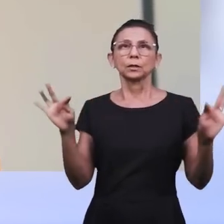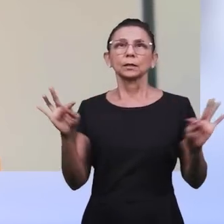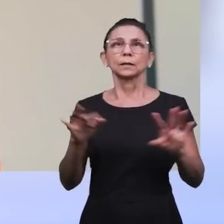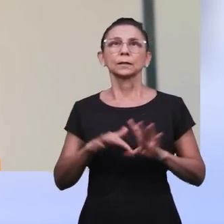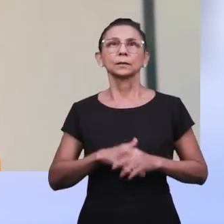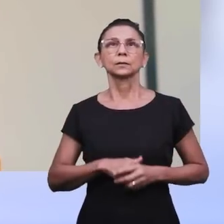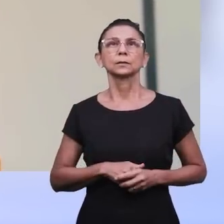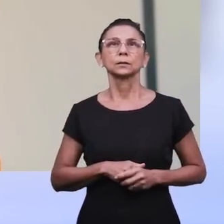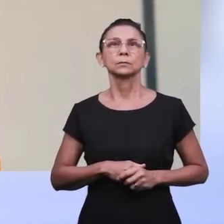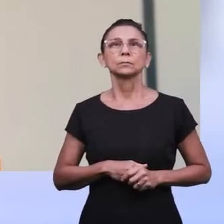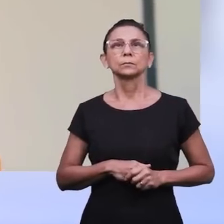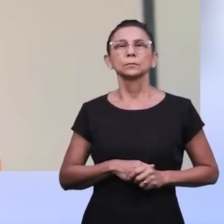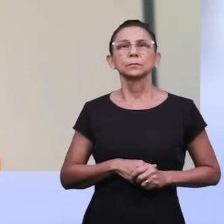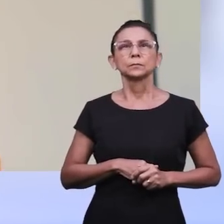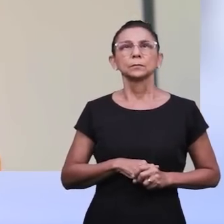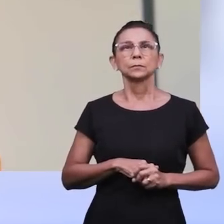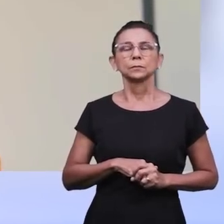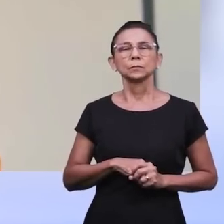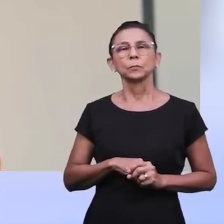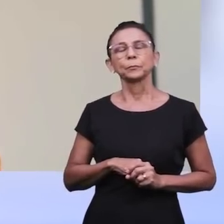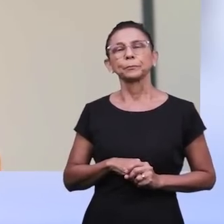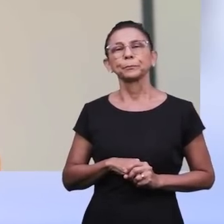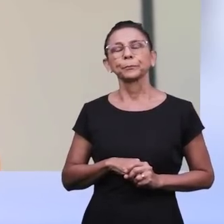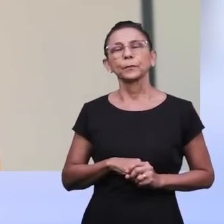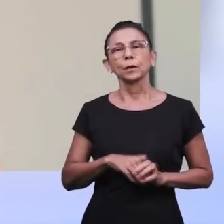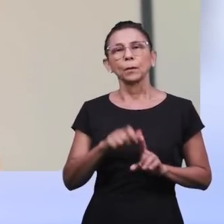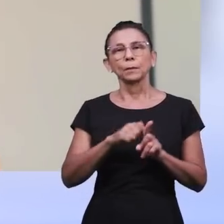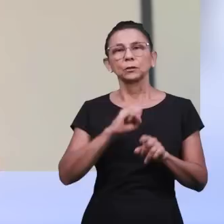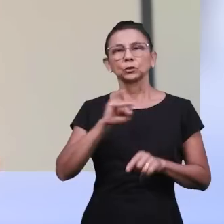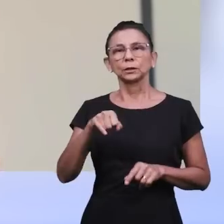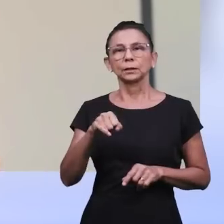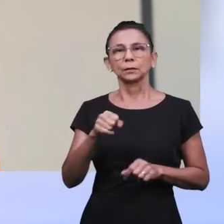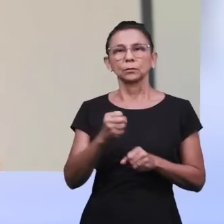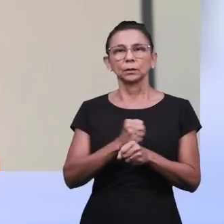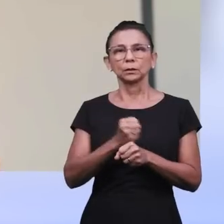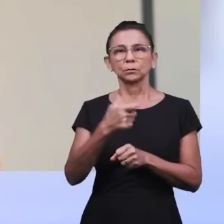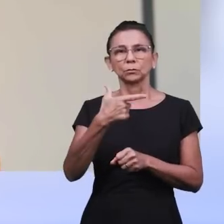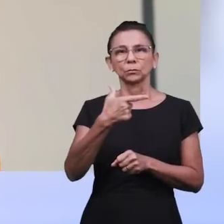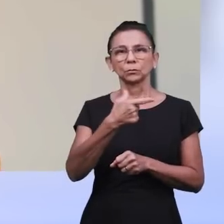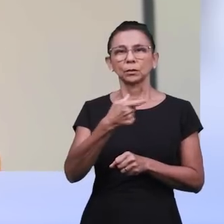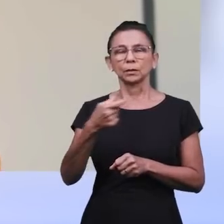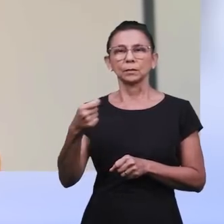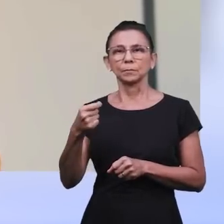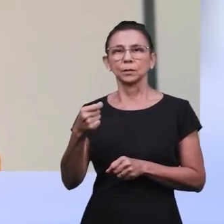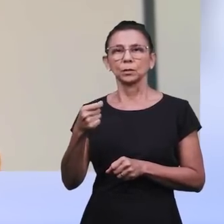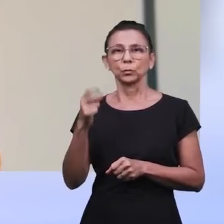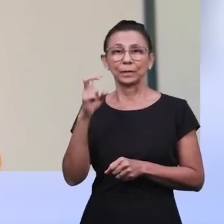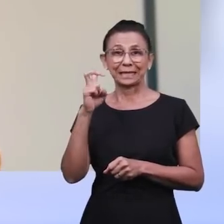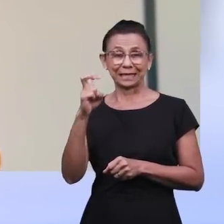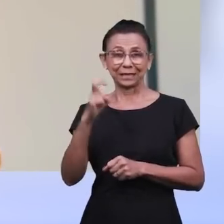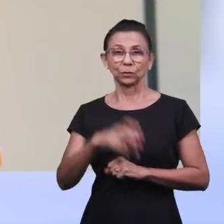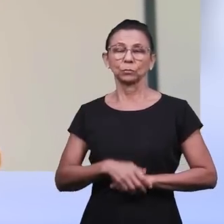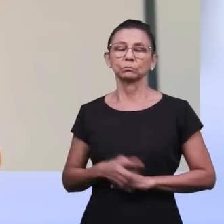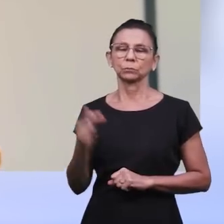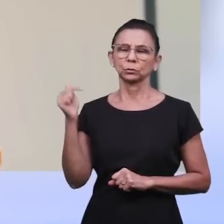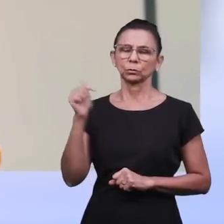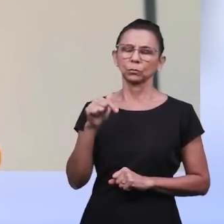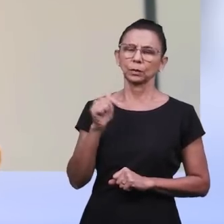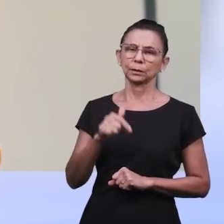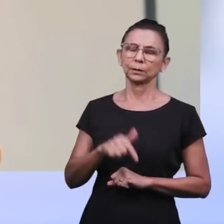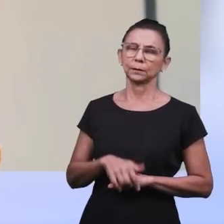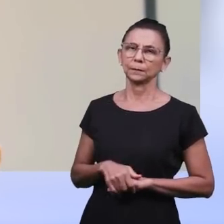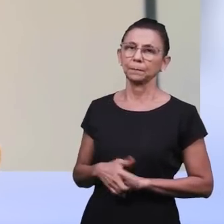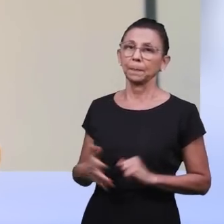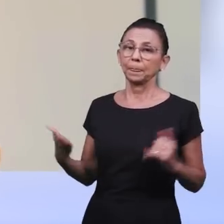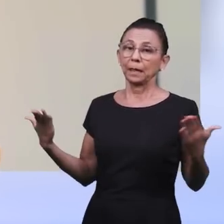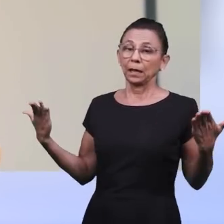2005 e eu quero dizer para os irmãos aquilo que eu presenciei aqui hoje, com o início do trabalho do Evangelho